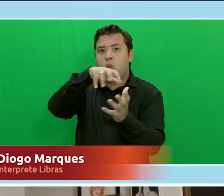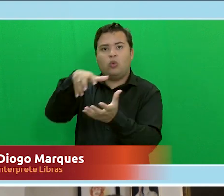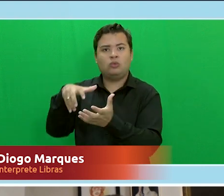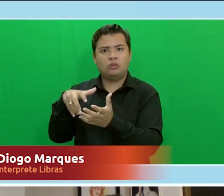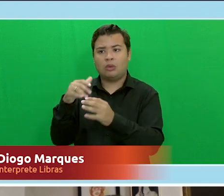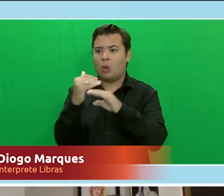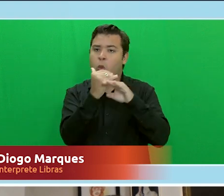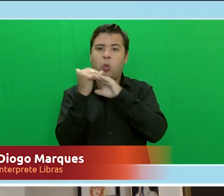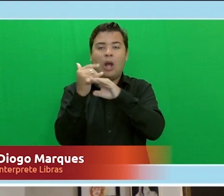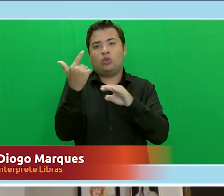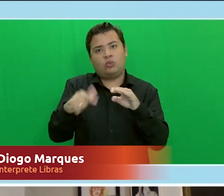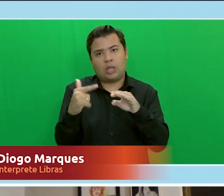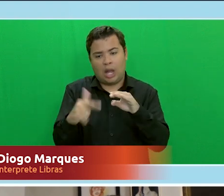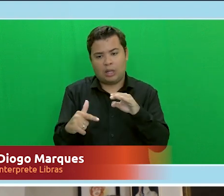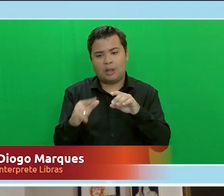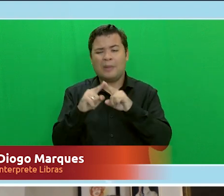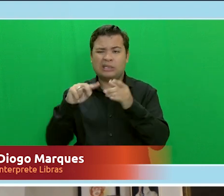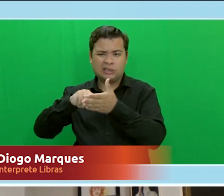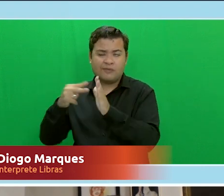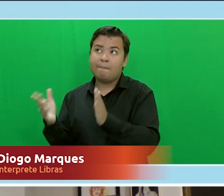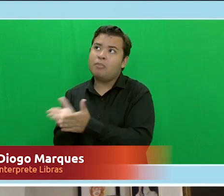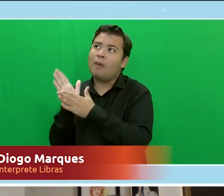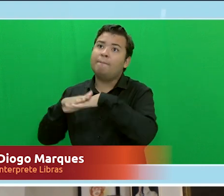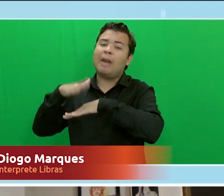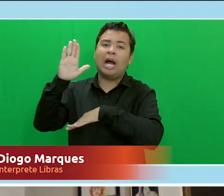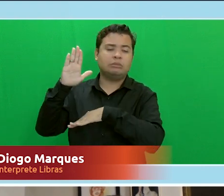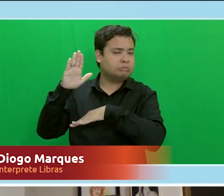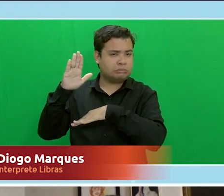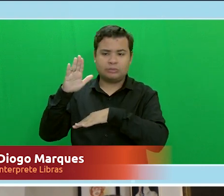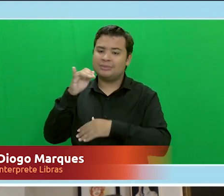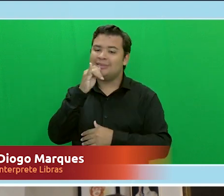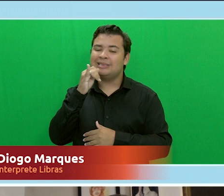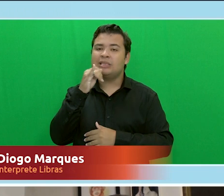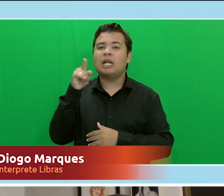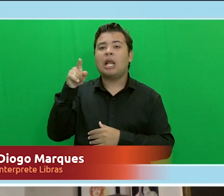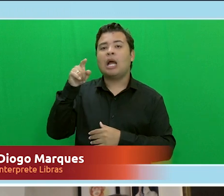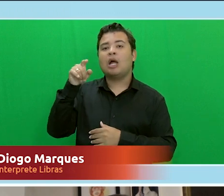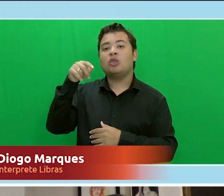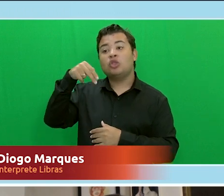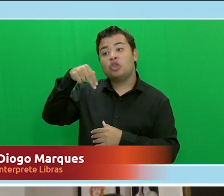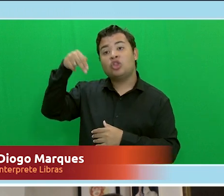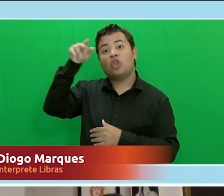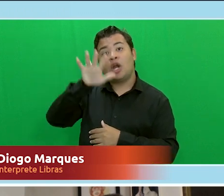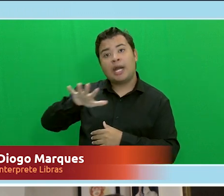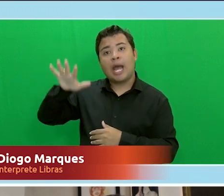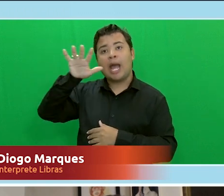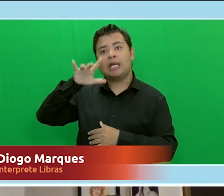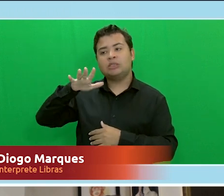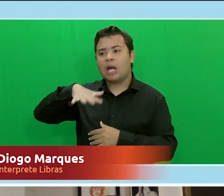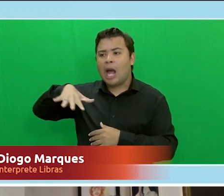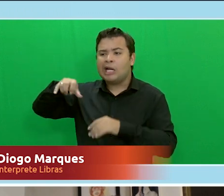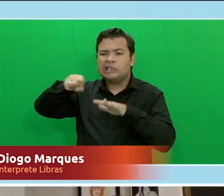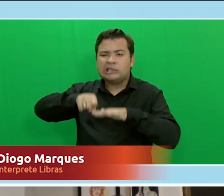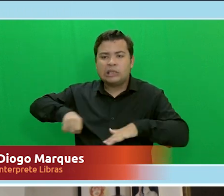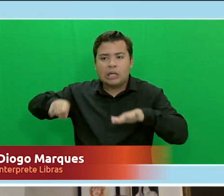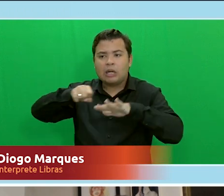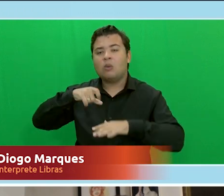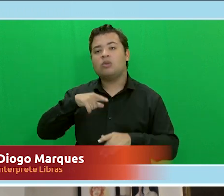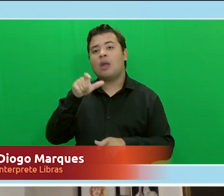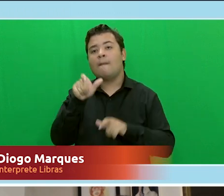a mais pobre. Se nós pegarmos cidades lá do sertão do Nordeste, nós vamos ter cidades muito mais pobres do